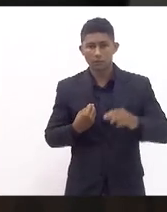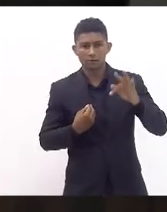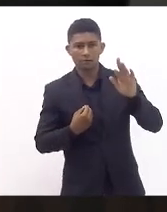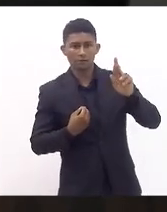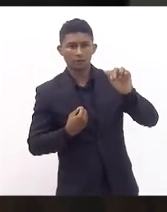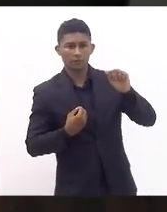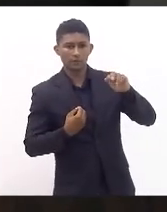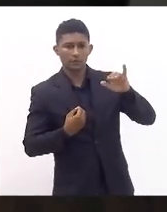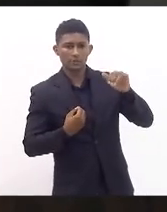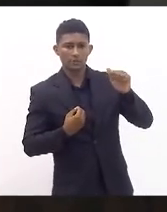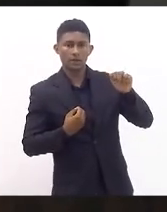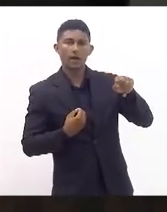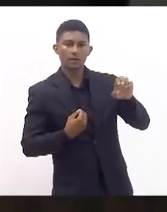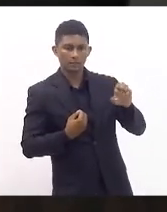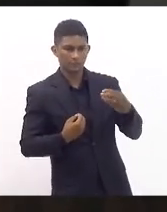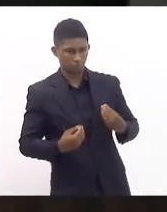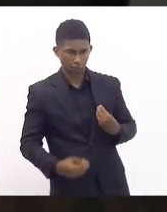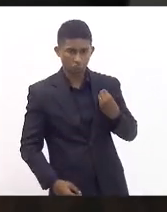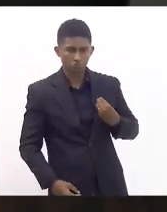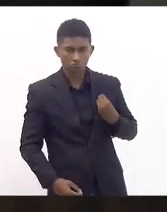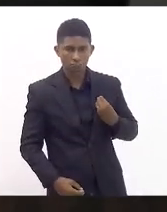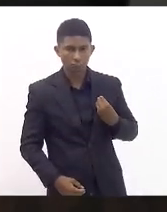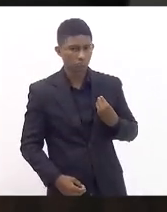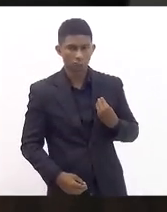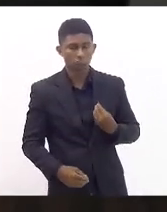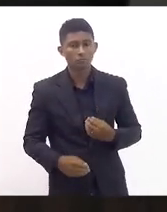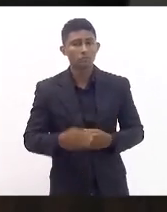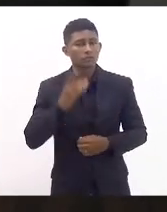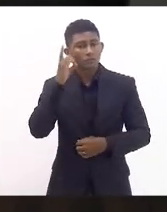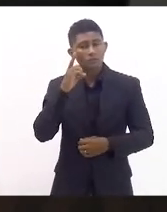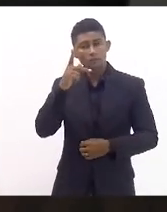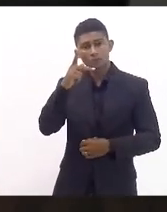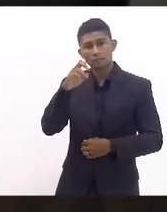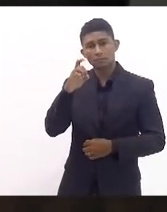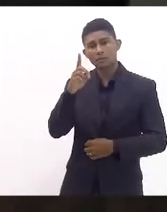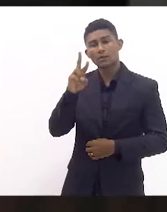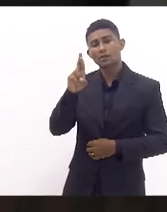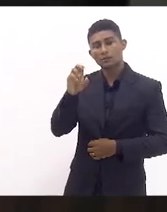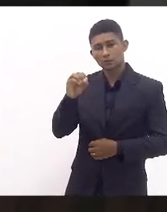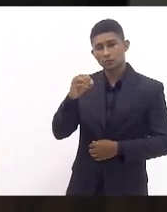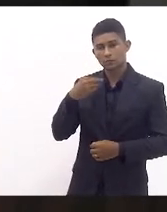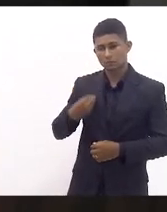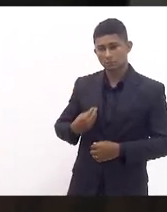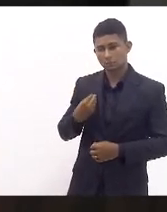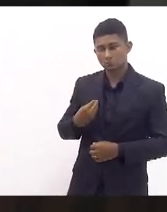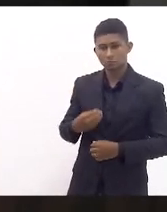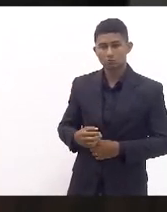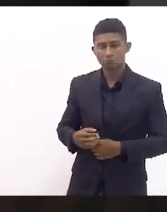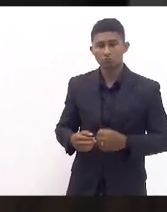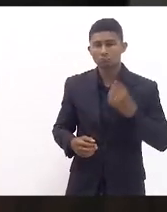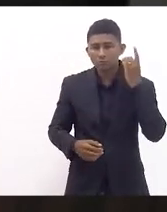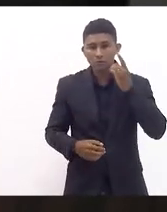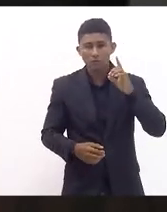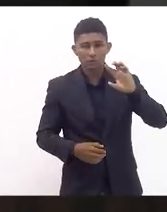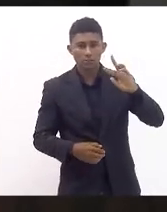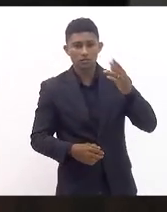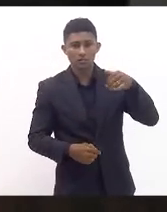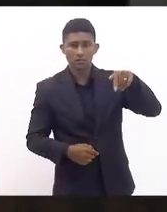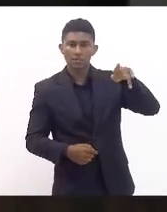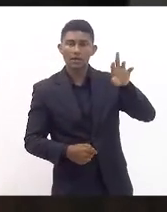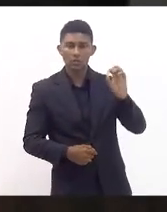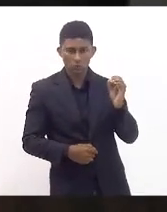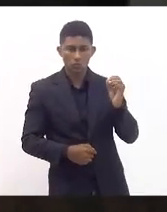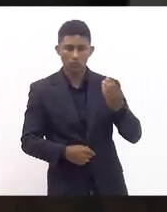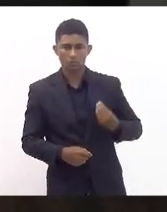Mota. Deputada Franciane Mota. Deputado Pedro Ricardo. Deputado Pedro Ricardo. Deputado Chiquinho da Mangueira.